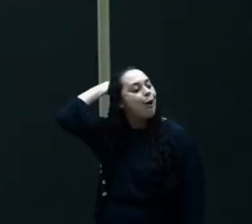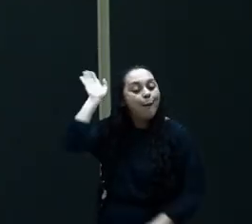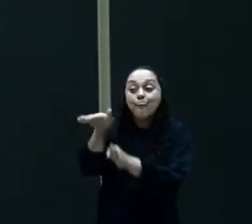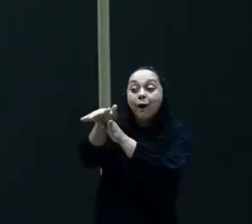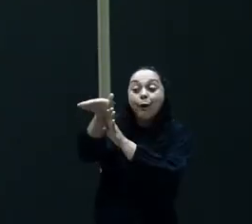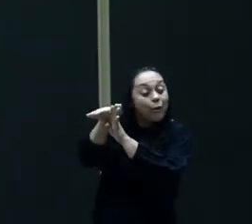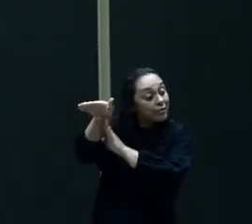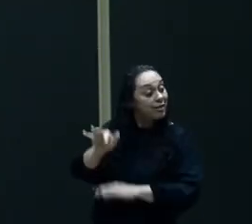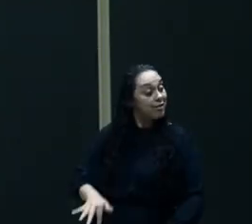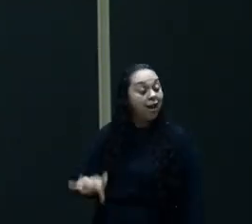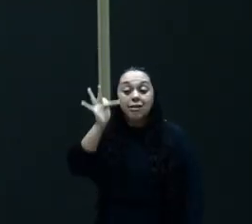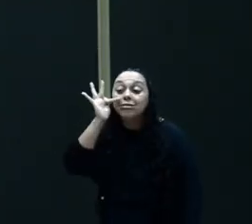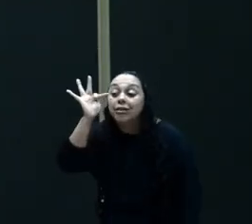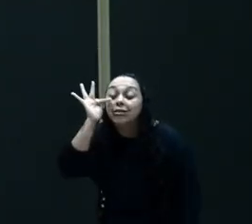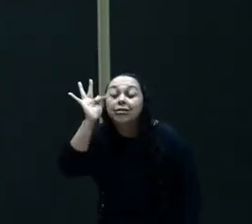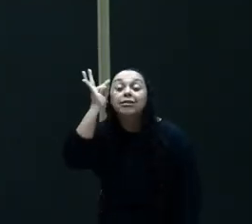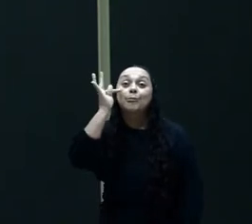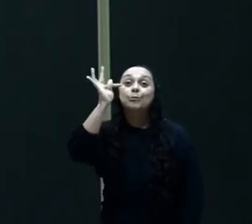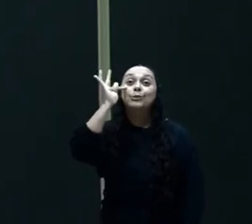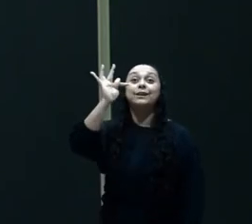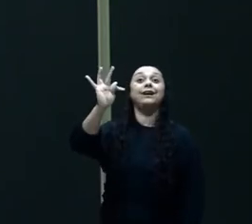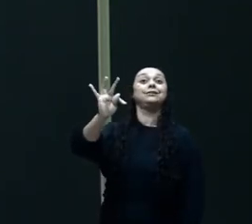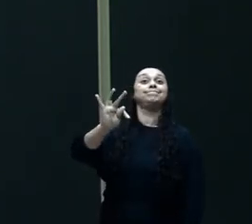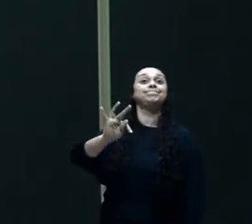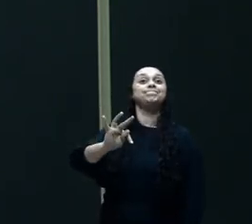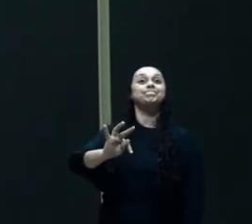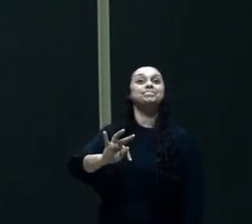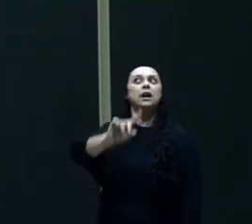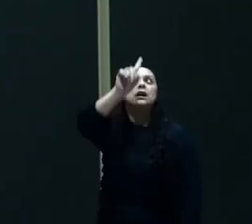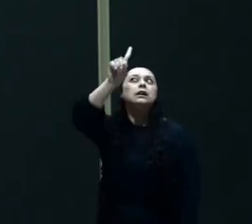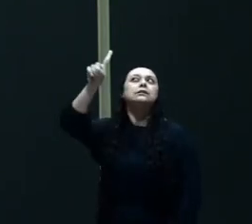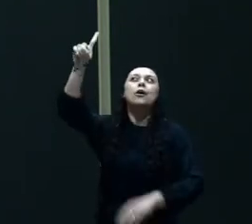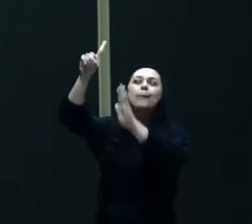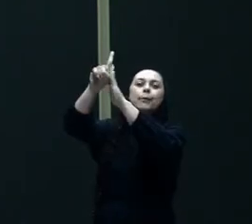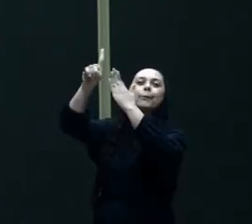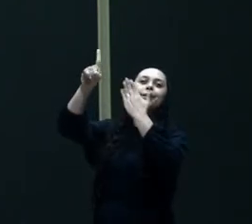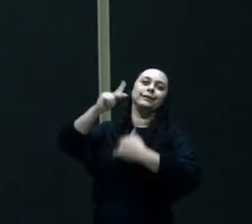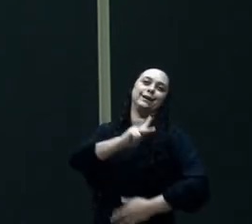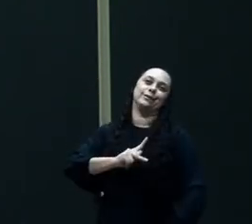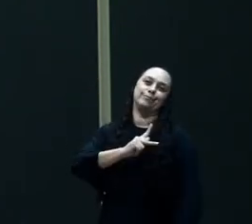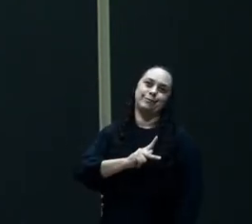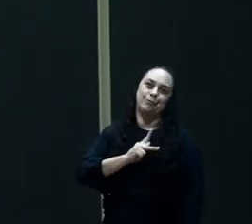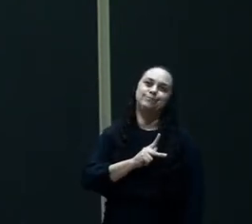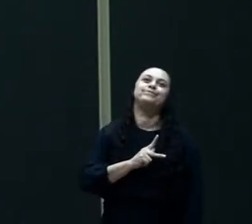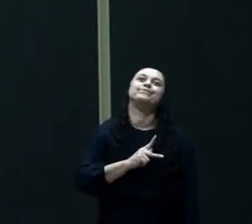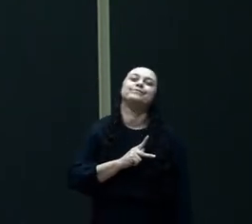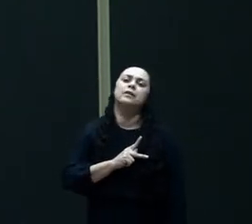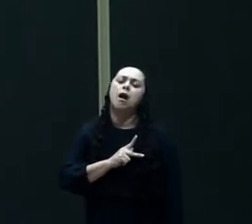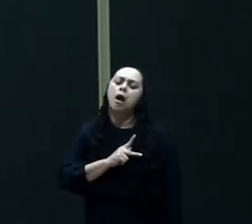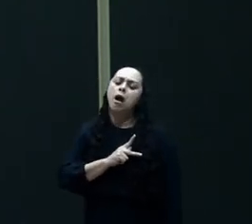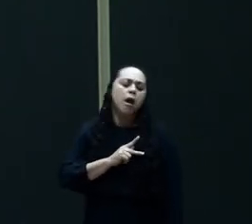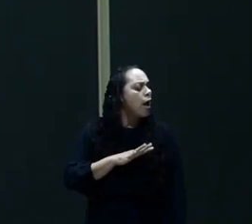Eita Deus fazendo uma promessa para Paulo Paulo você vai para